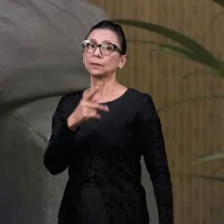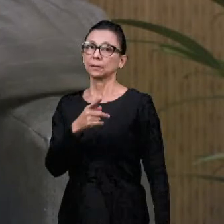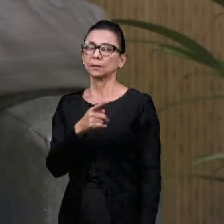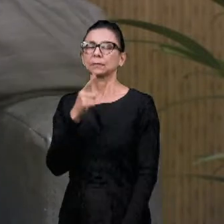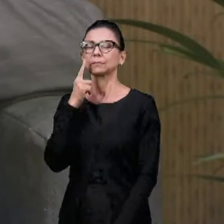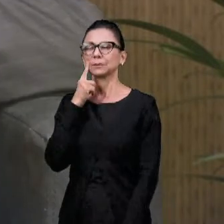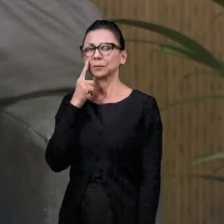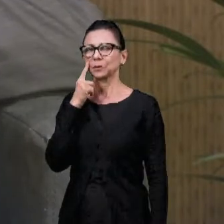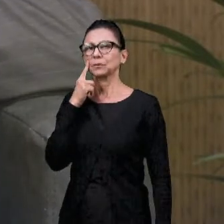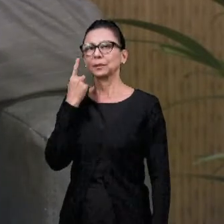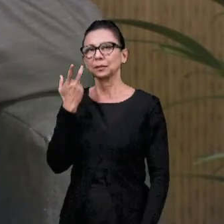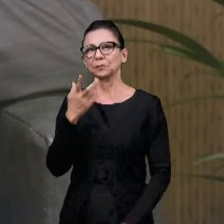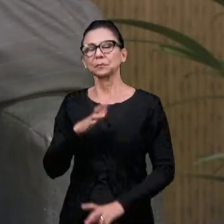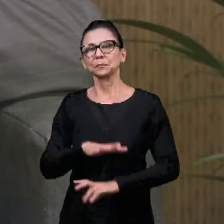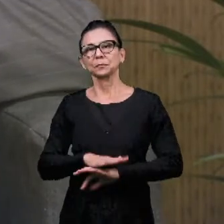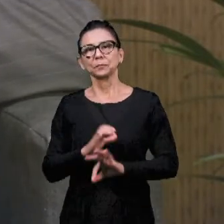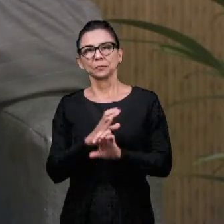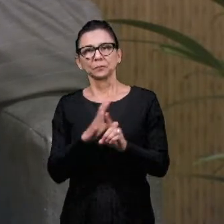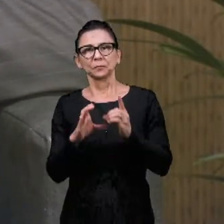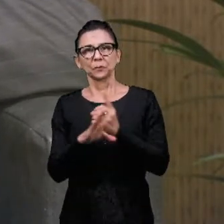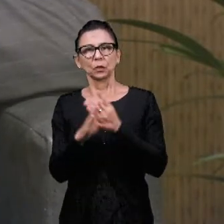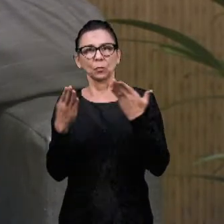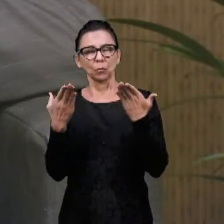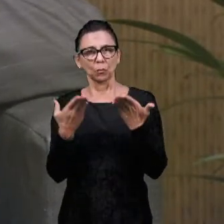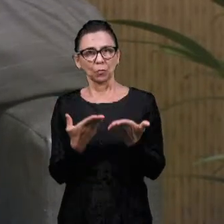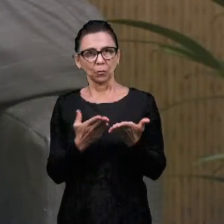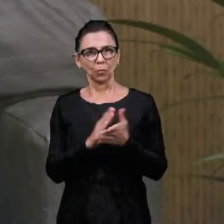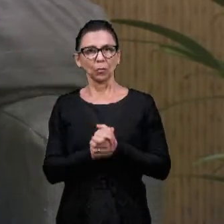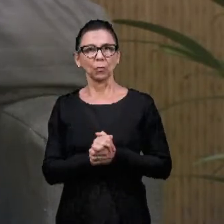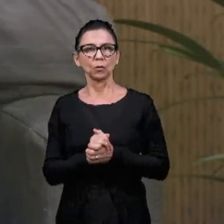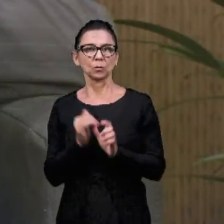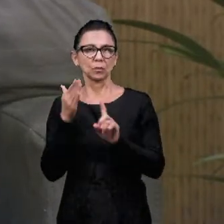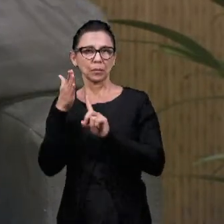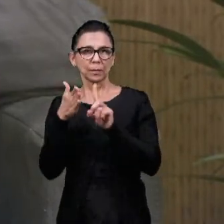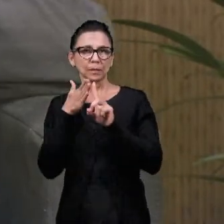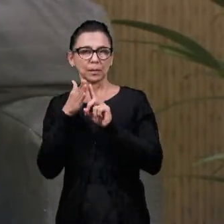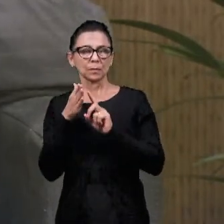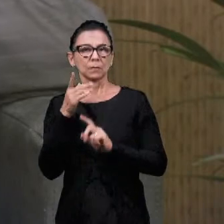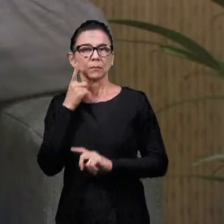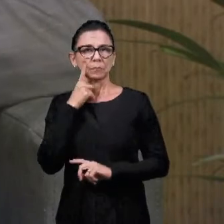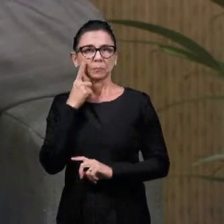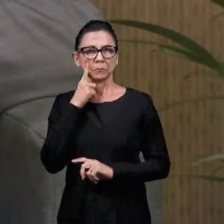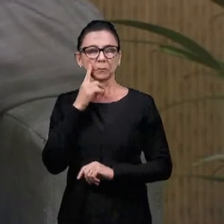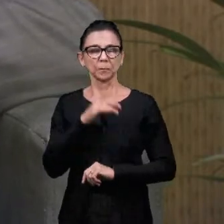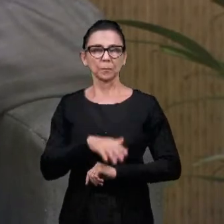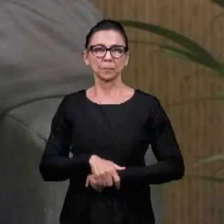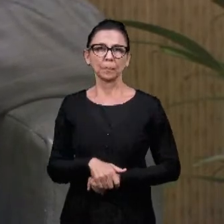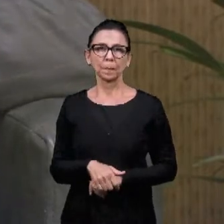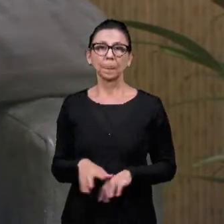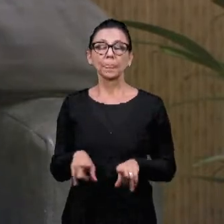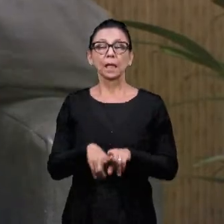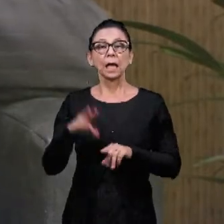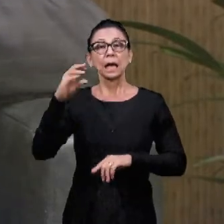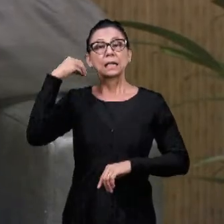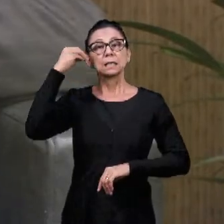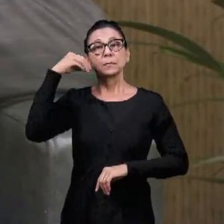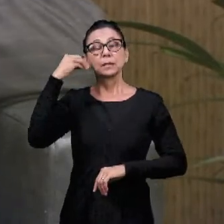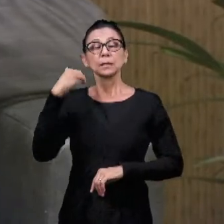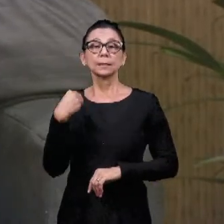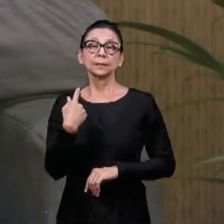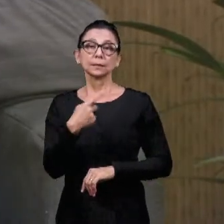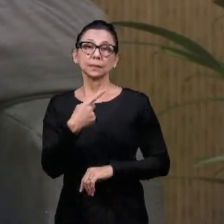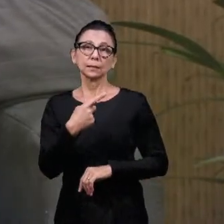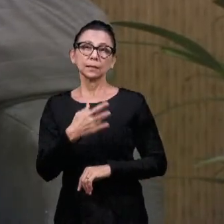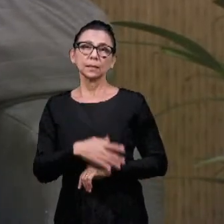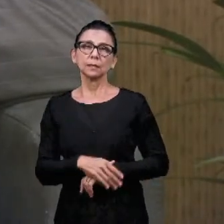vamos aplicar isso no culto de hoje, mostrar como que Deus operou e, através da experiência dele, projetar para as